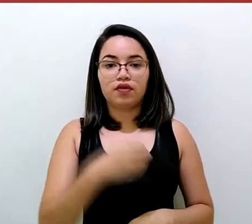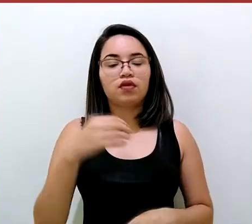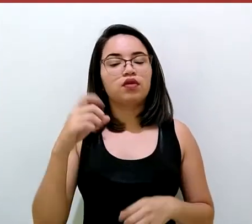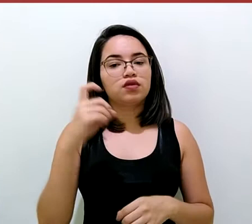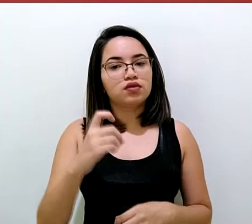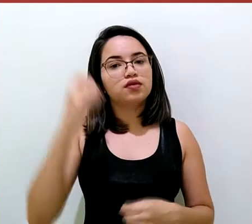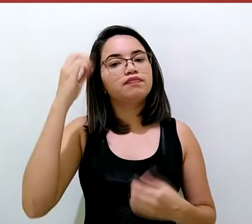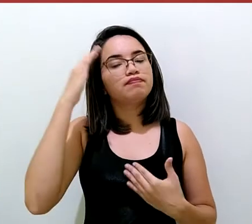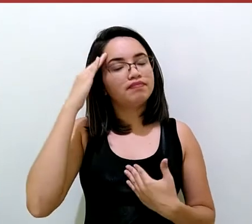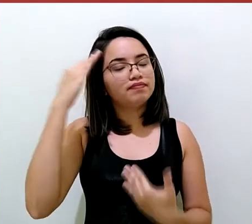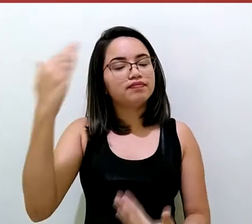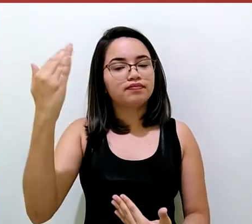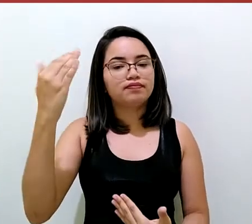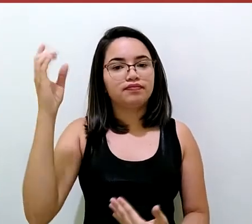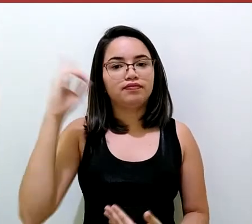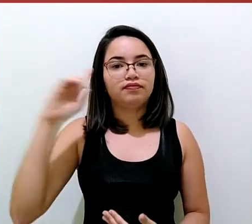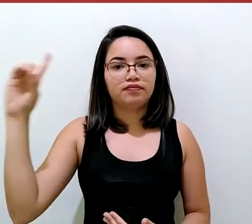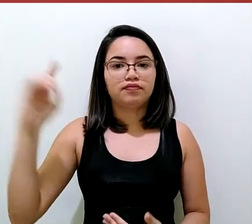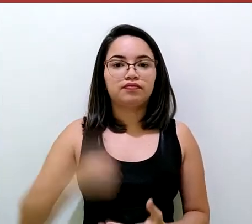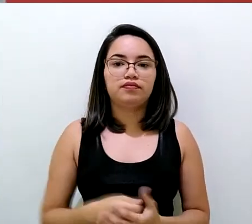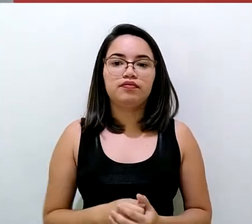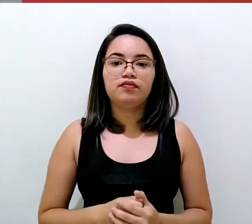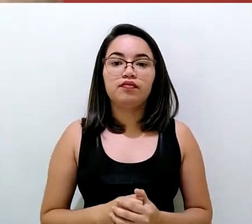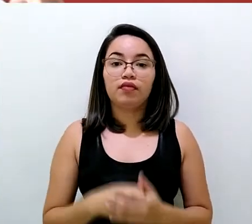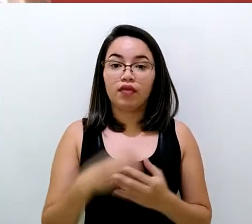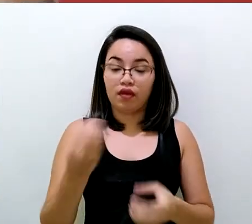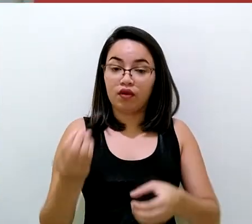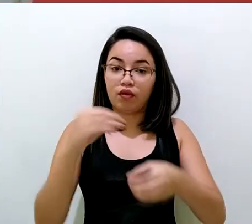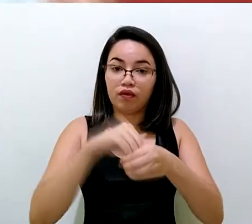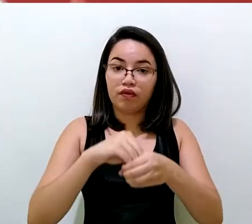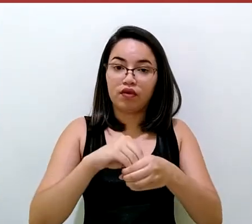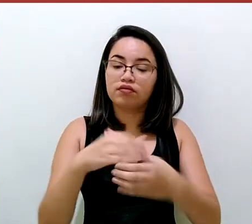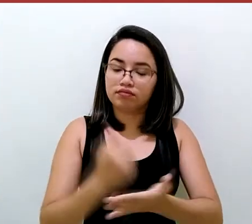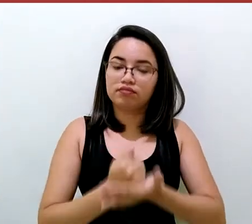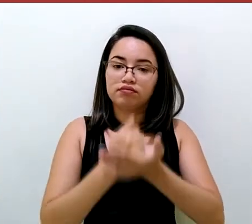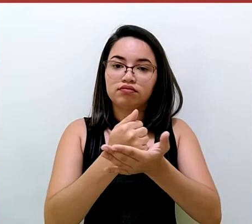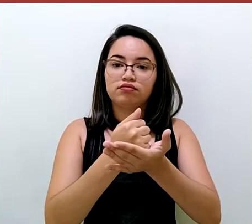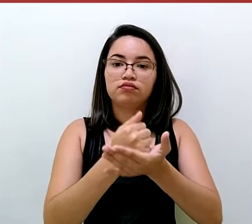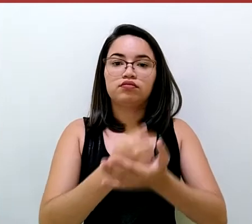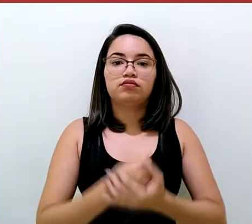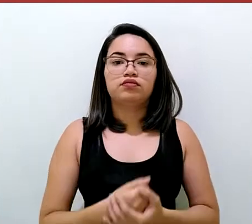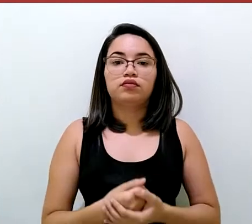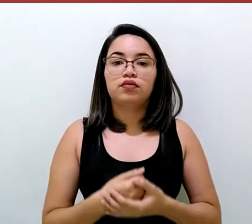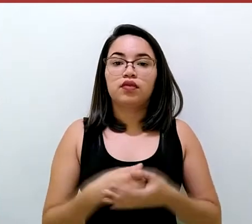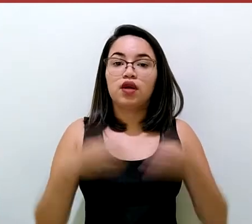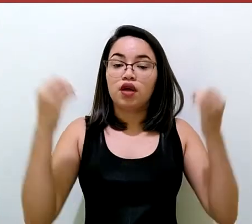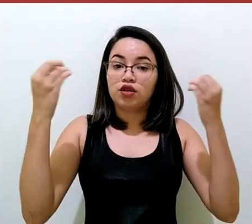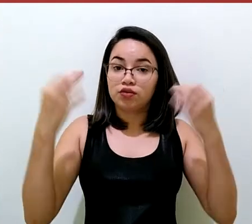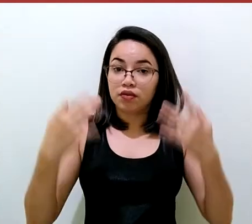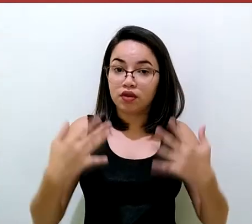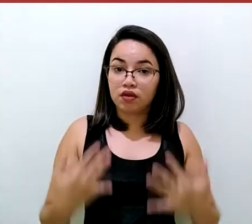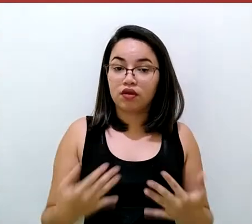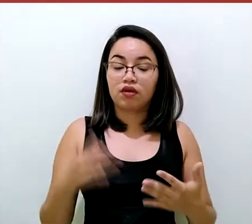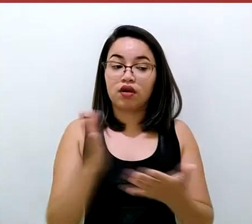ser agradecido a Deus, a ofertar, a contribuir, explicar que